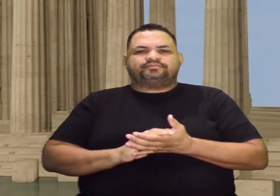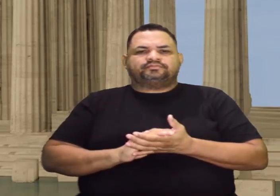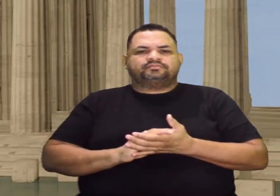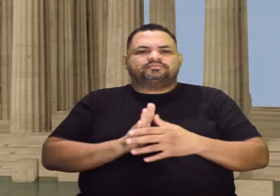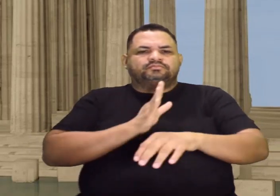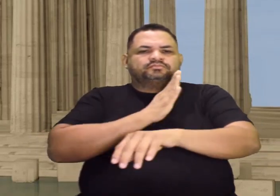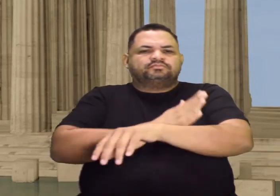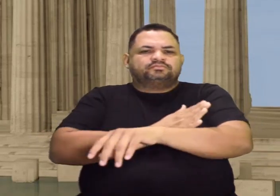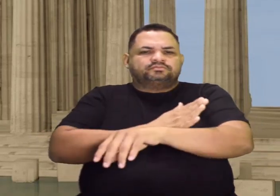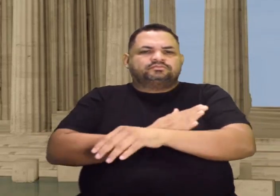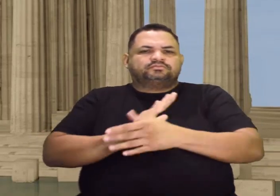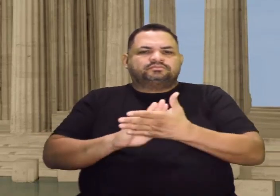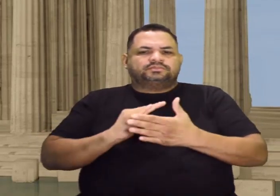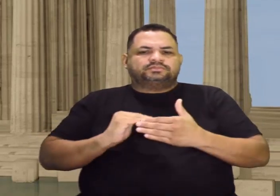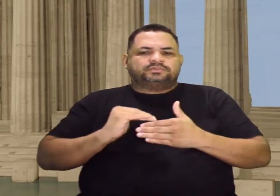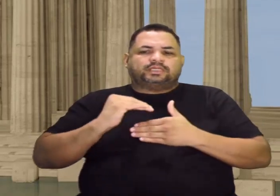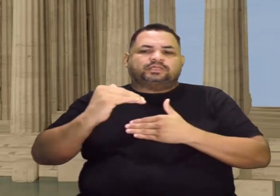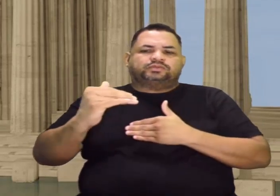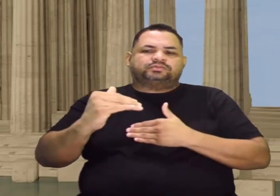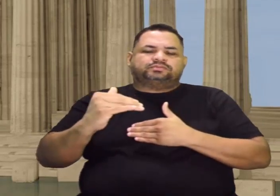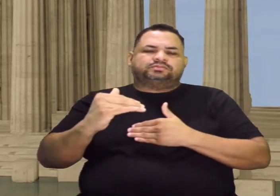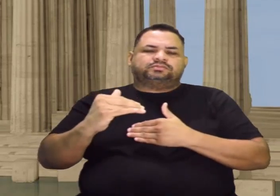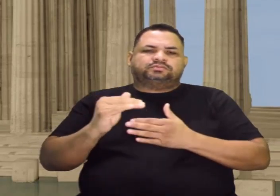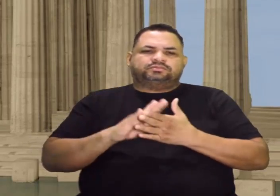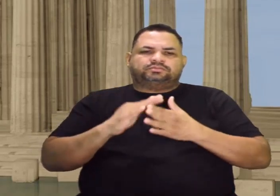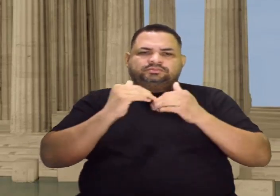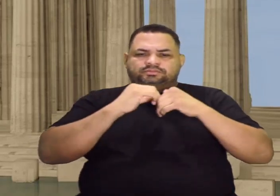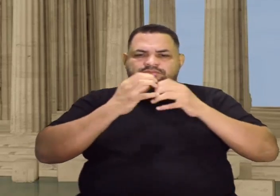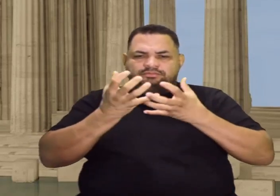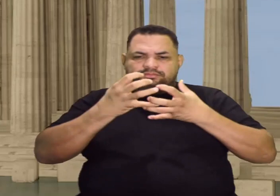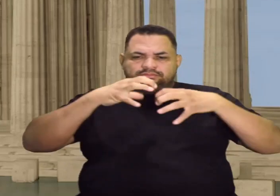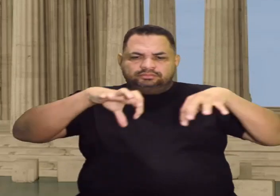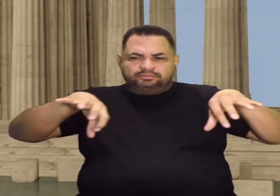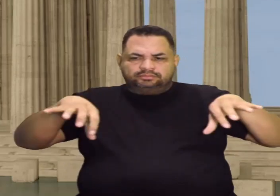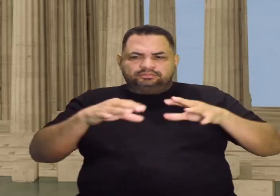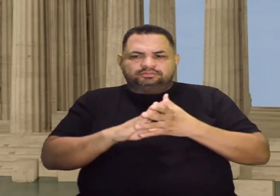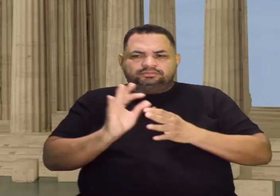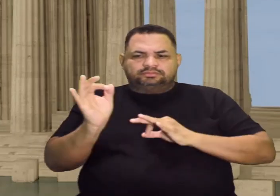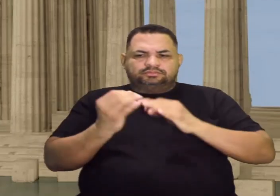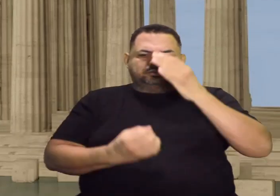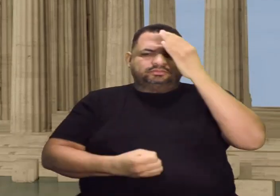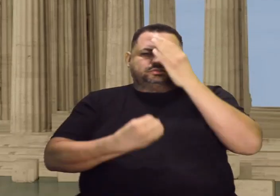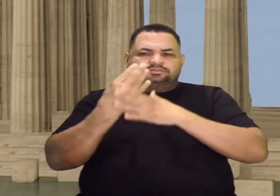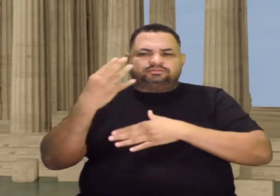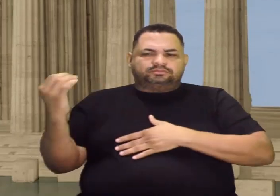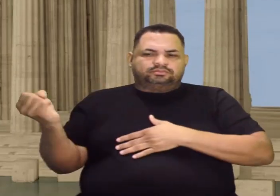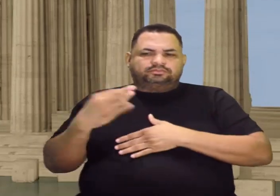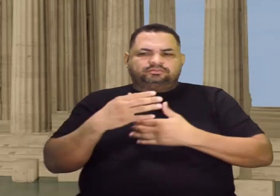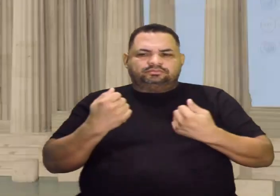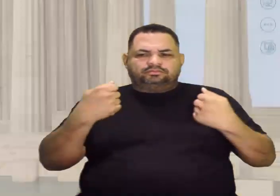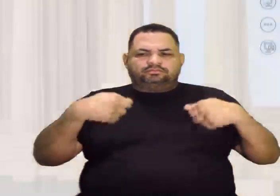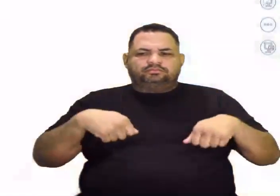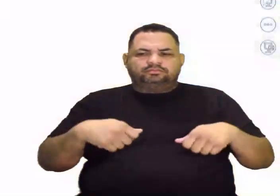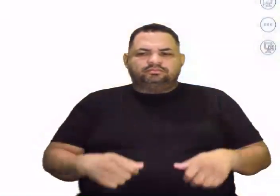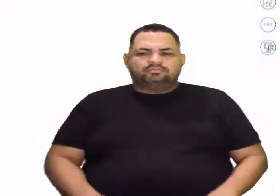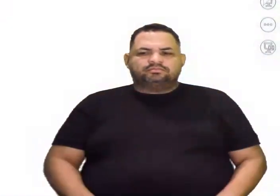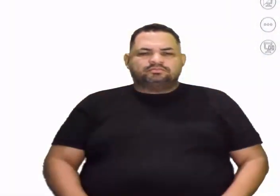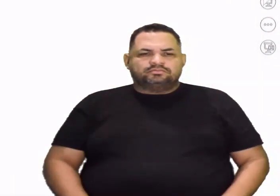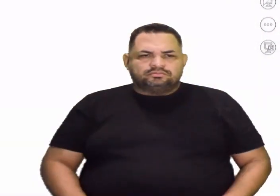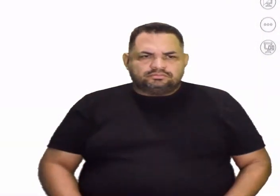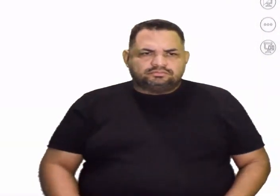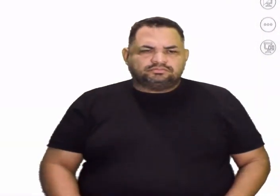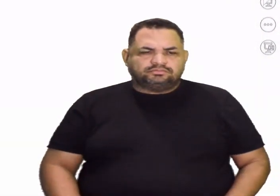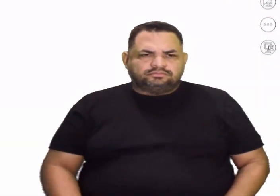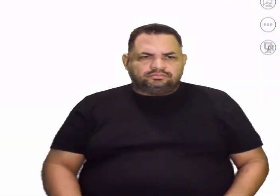estavam avançando já. Vamos romper isso e criar uma perspectiva nova, ok? Olha lá,